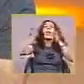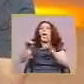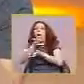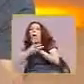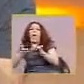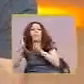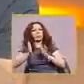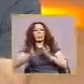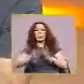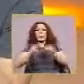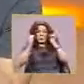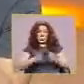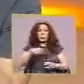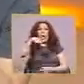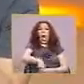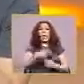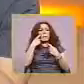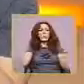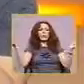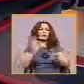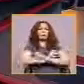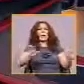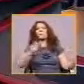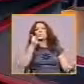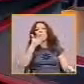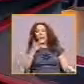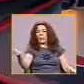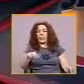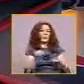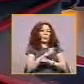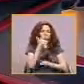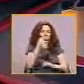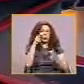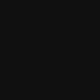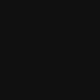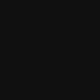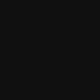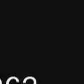e que tem que acontecer aqui e agora. Muito bem, muito obrigada por ter estado esta noite no Jornal 2. Muito boa noite. Boa noite.